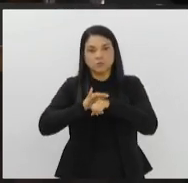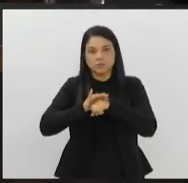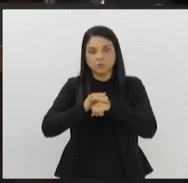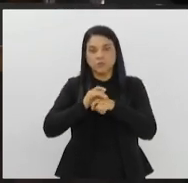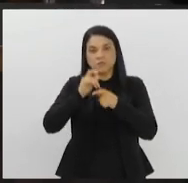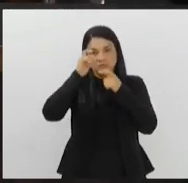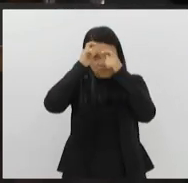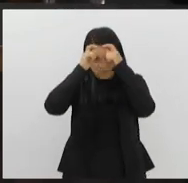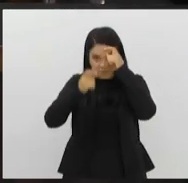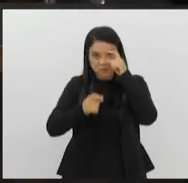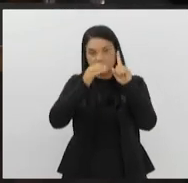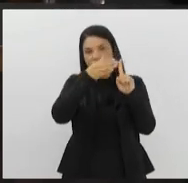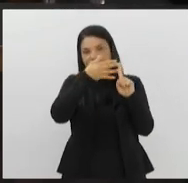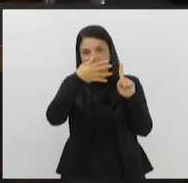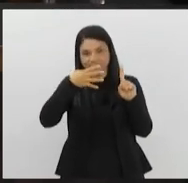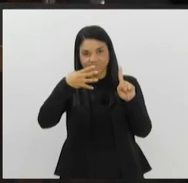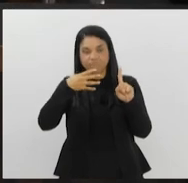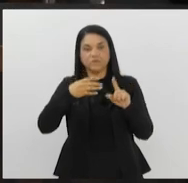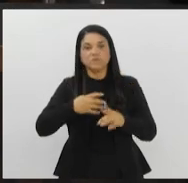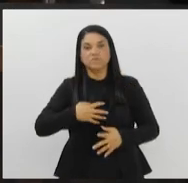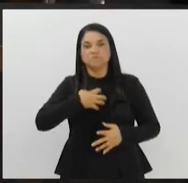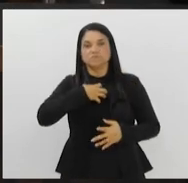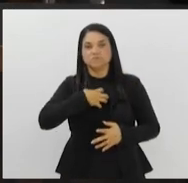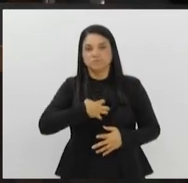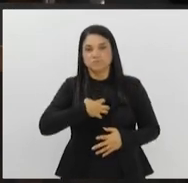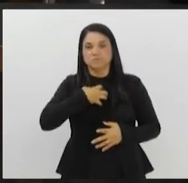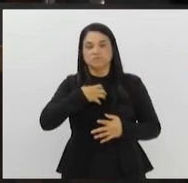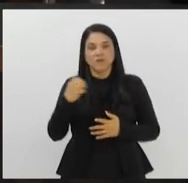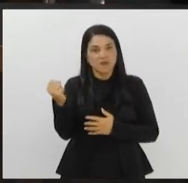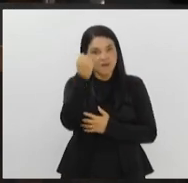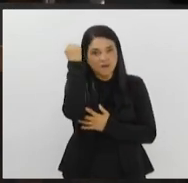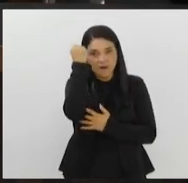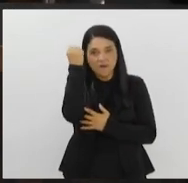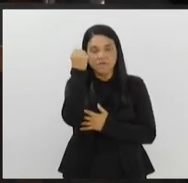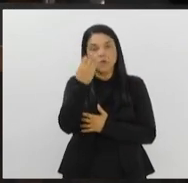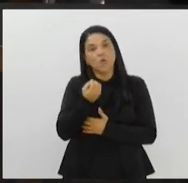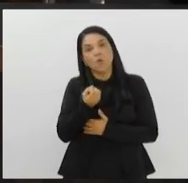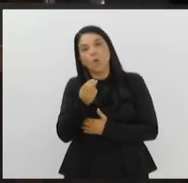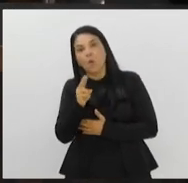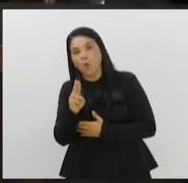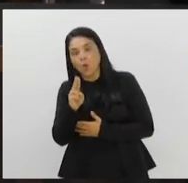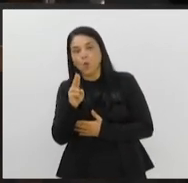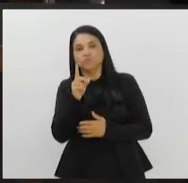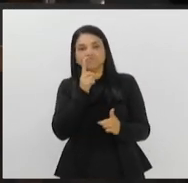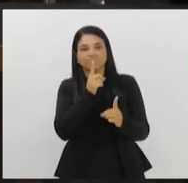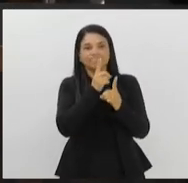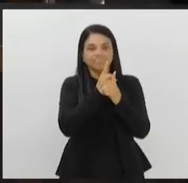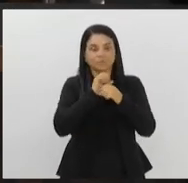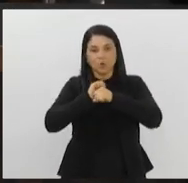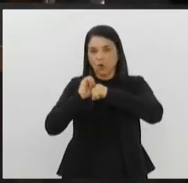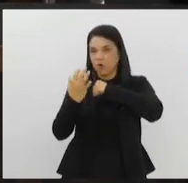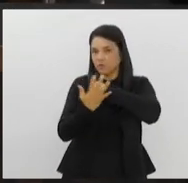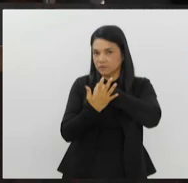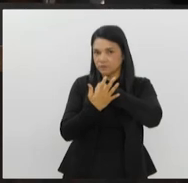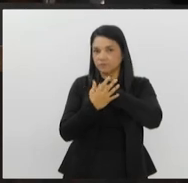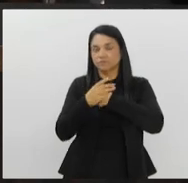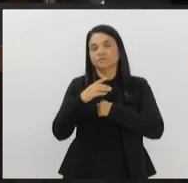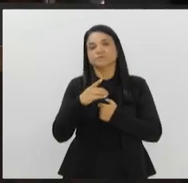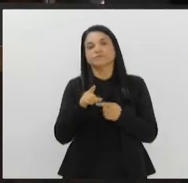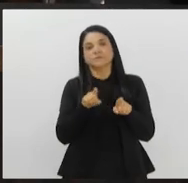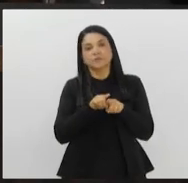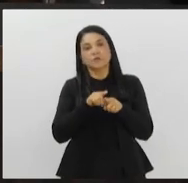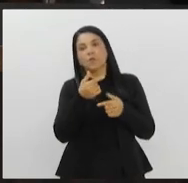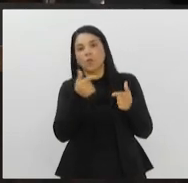síndrome aguda respiratória grave ou com suspeita ou diagnóstico de Covid-19 e dá outras